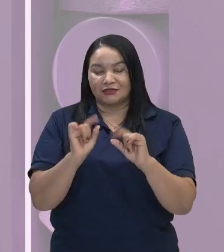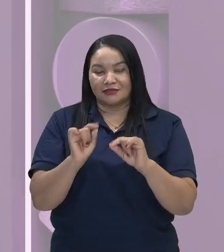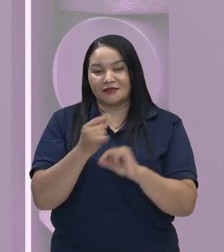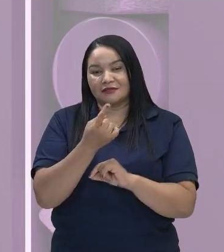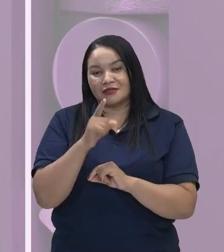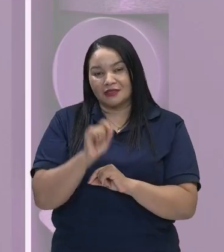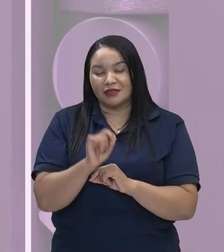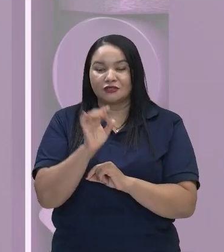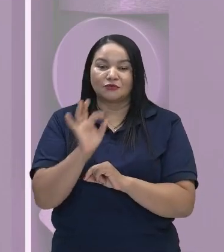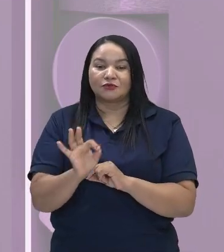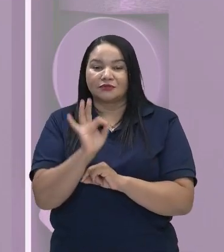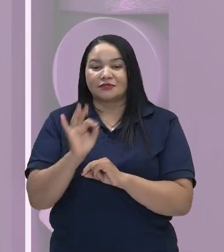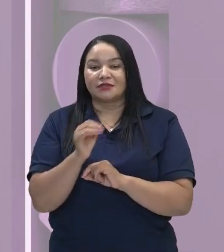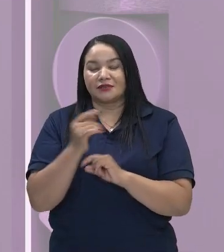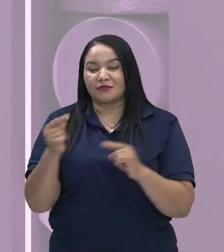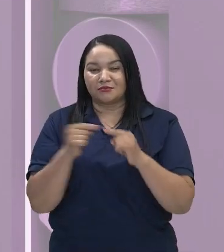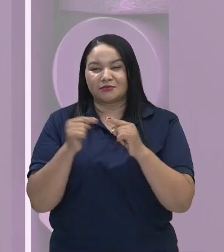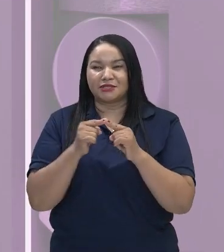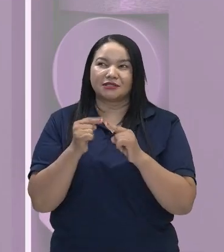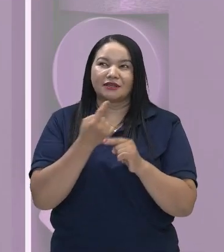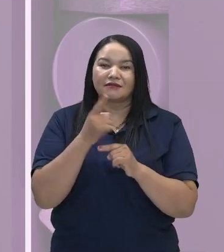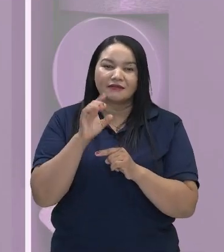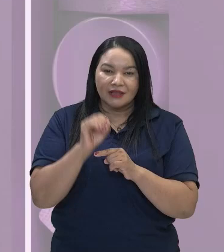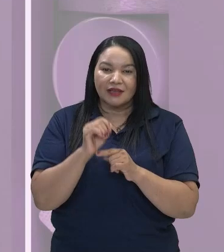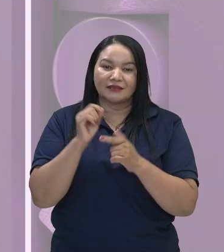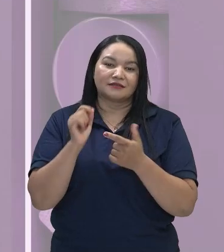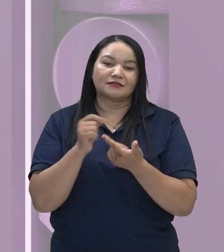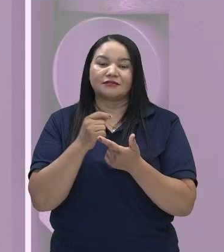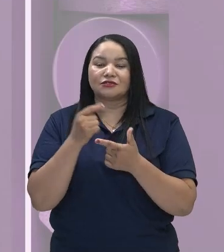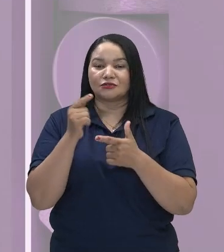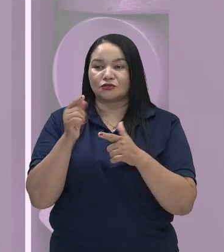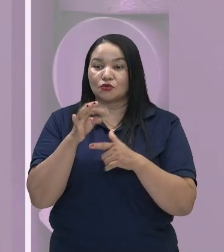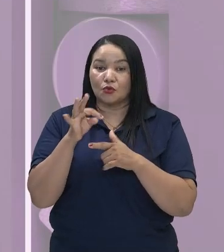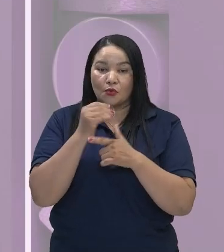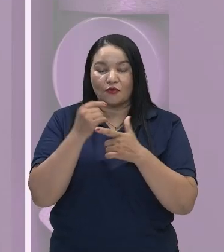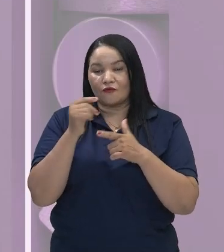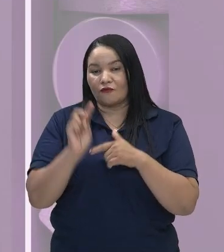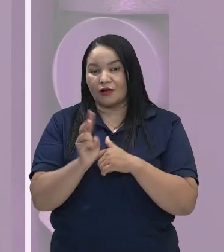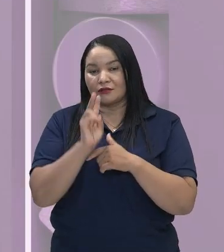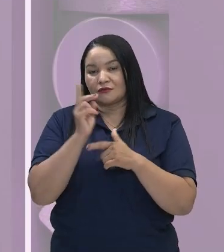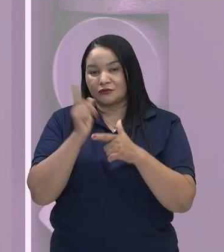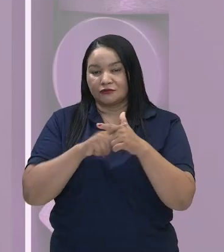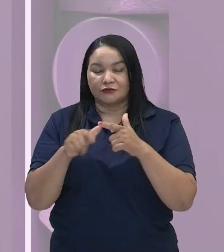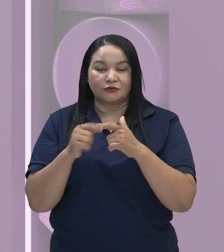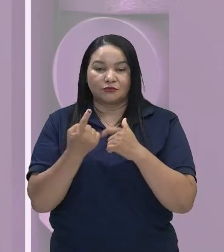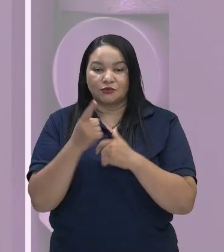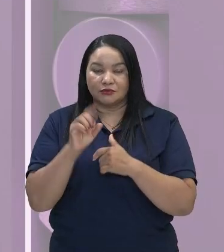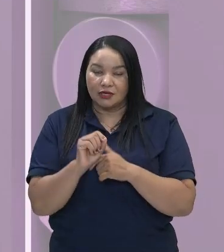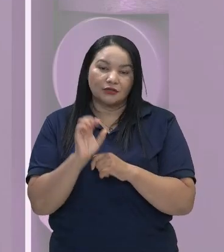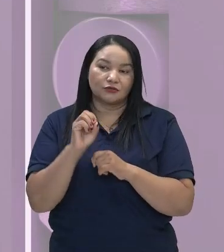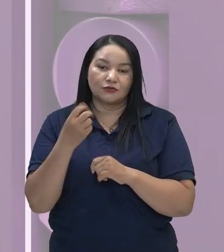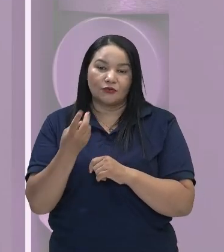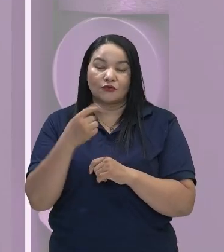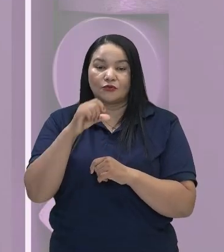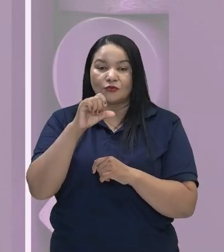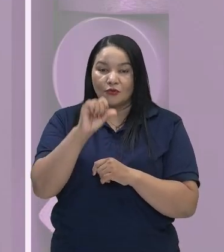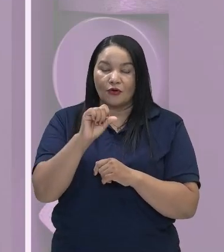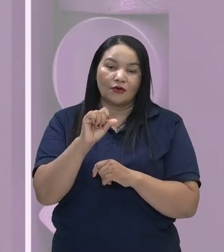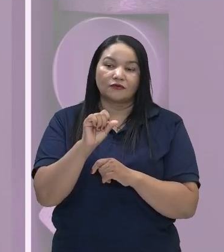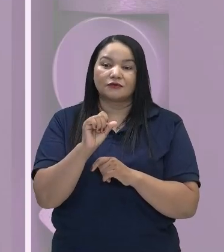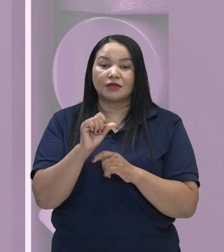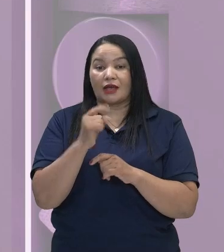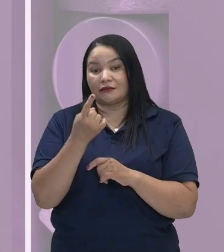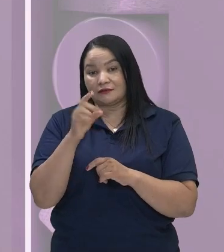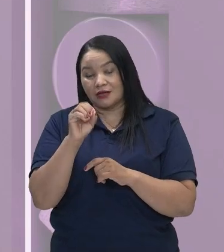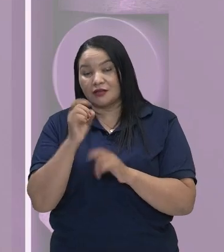10% equivale a 10ª parte, a gente pega o todo e divide por 10. 9% a gente pode pegar o 10% menos 1%, e para saber